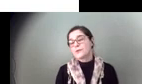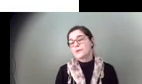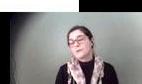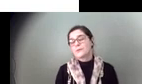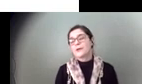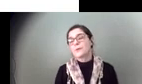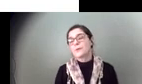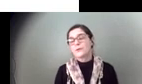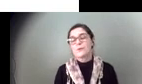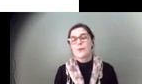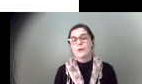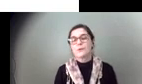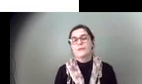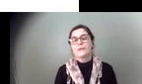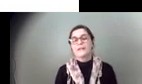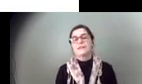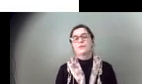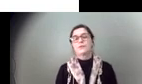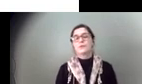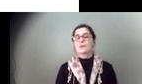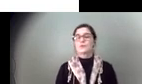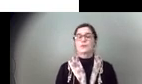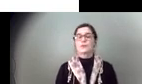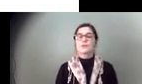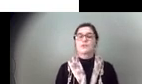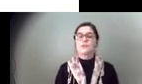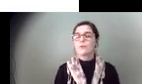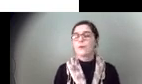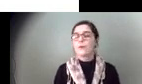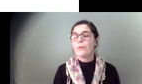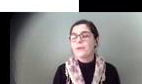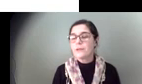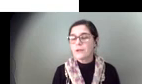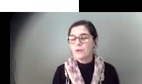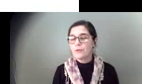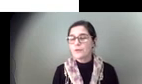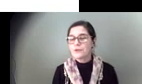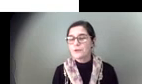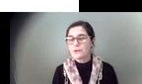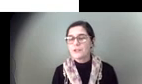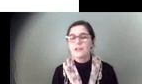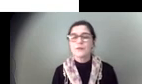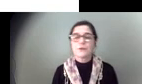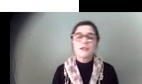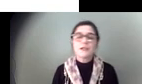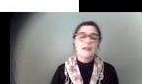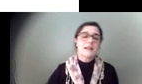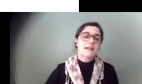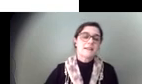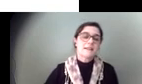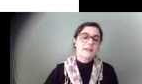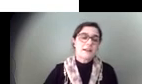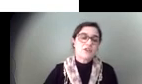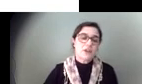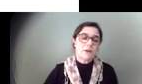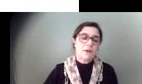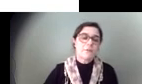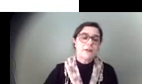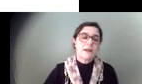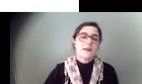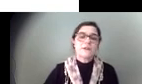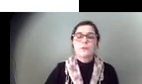o nosso quarto item do percurso formativo é sobre o acompanhamento do professor coordenador em sala